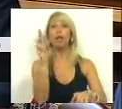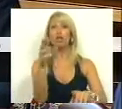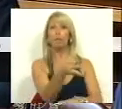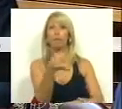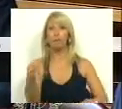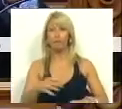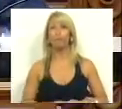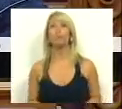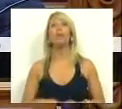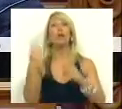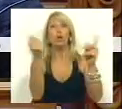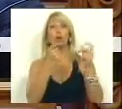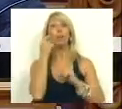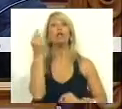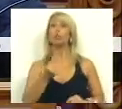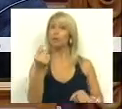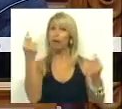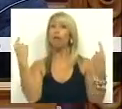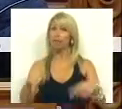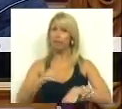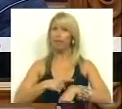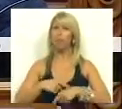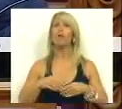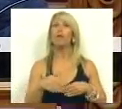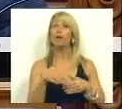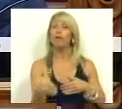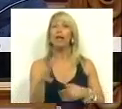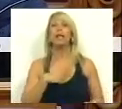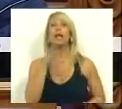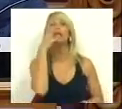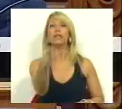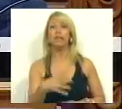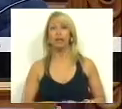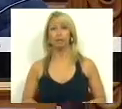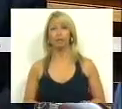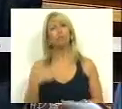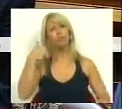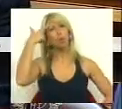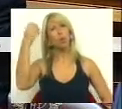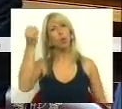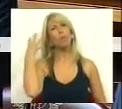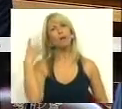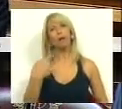No debate na especialidade, terá a seu tempo. E quero dizer que